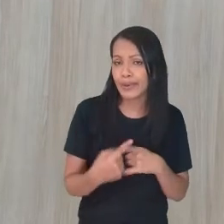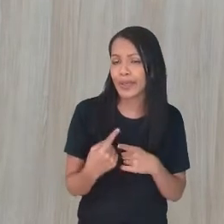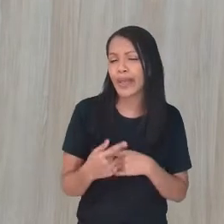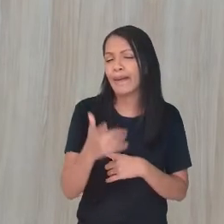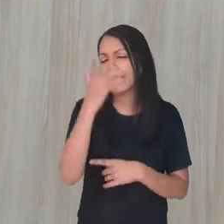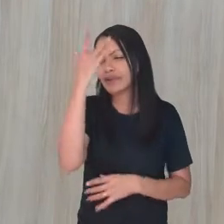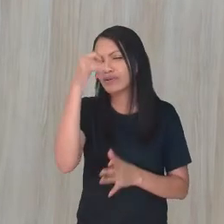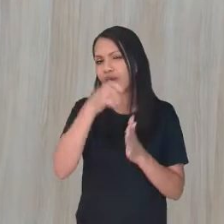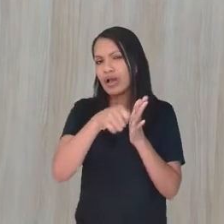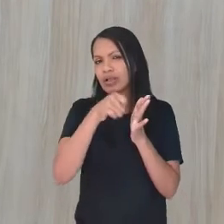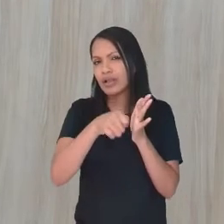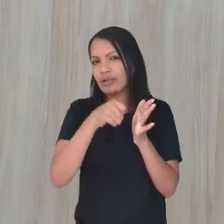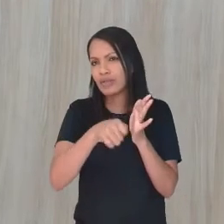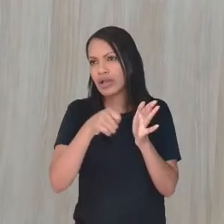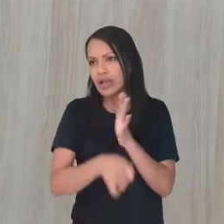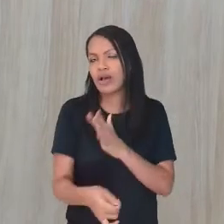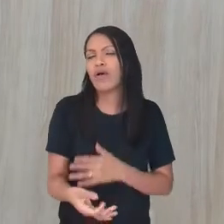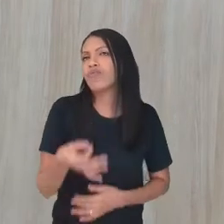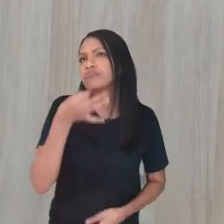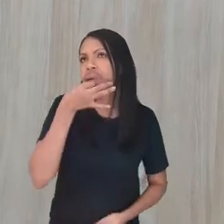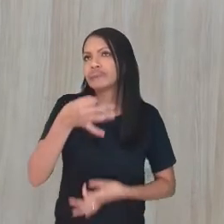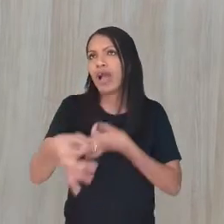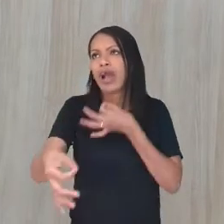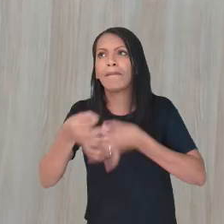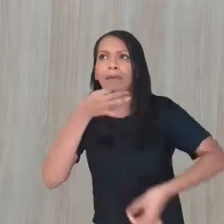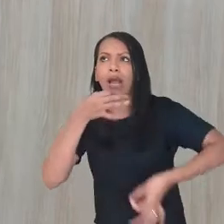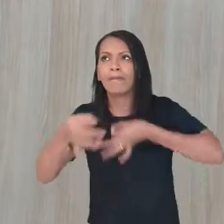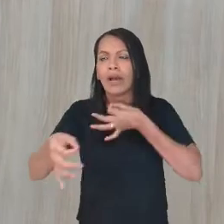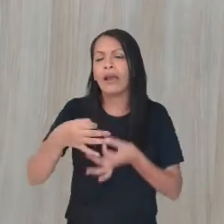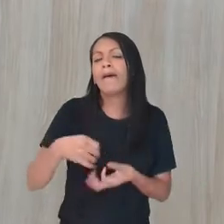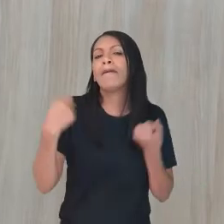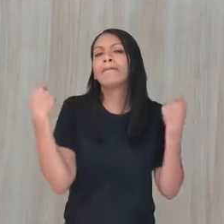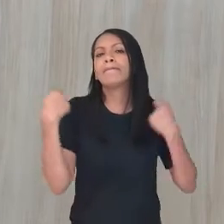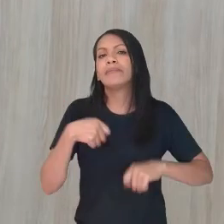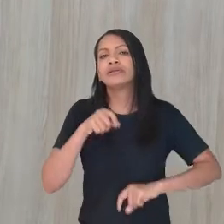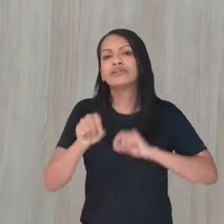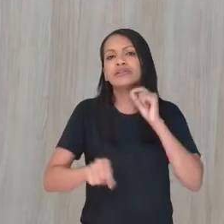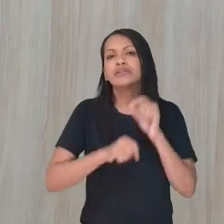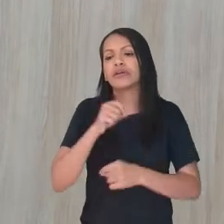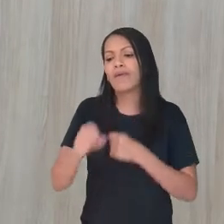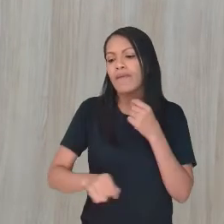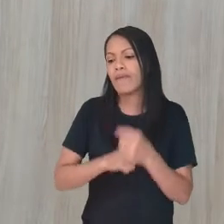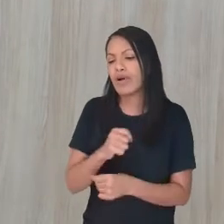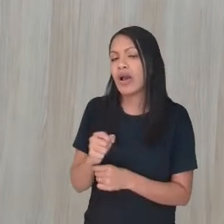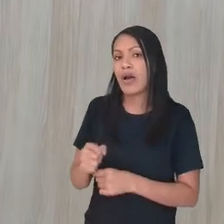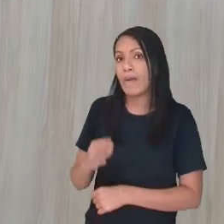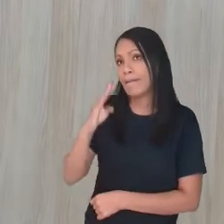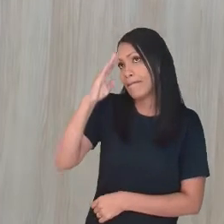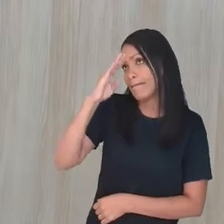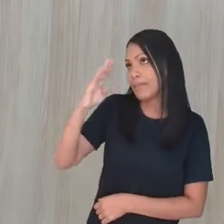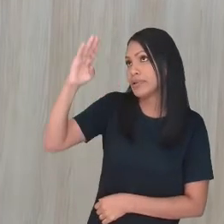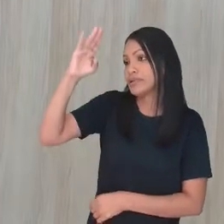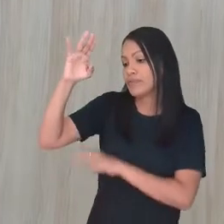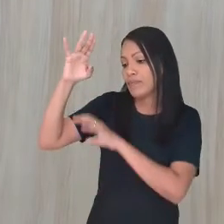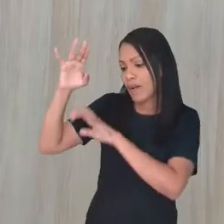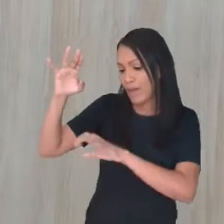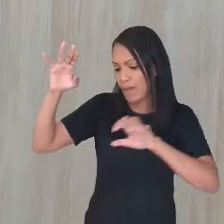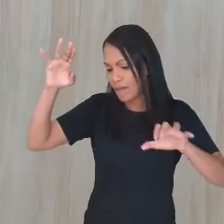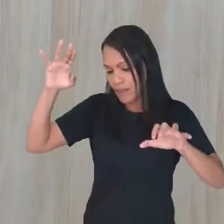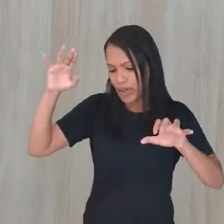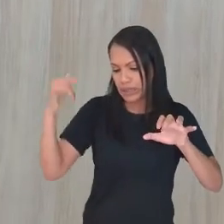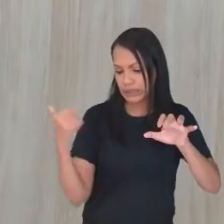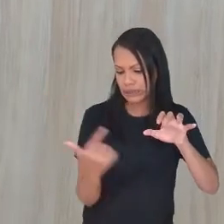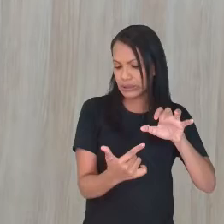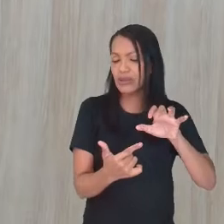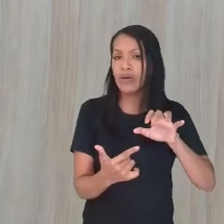coisas do cotidiano dele como argumento. A gente tem que separar o que é o principal do que é secundário. Então,